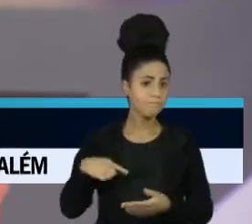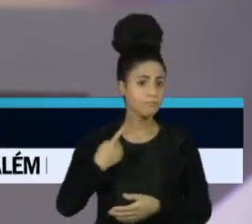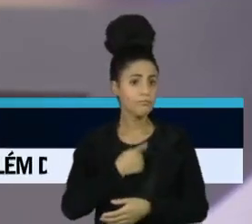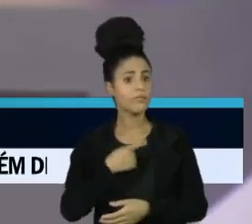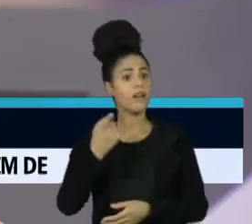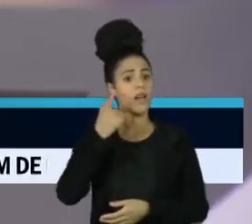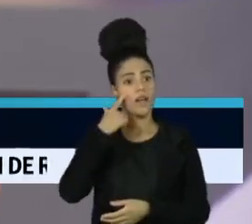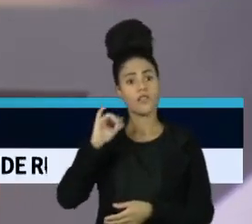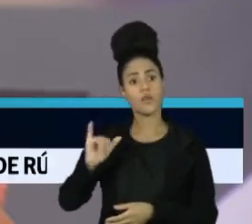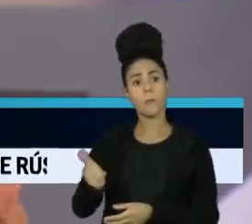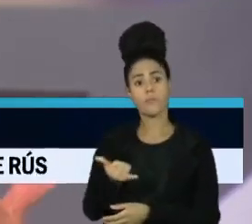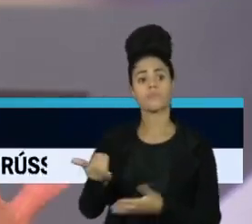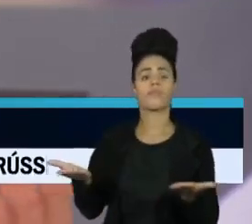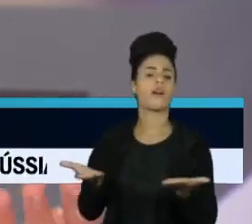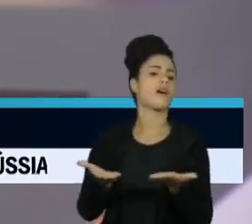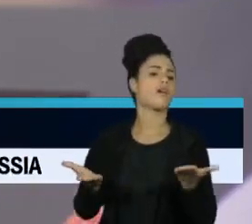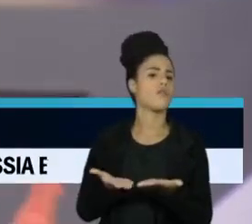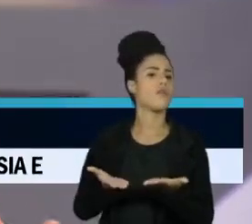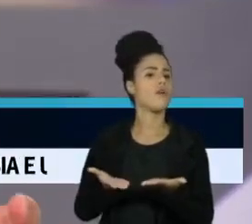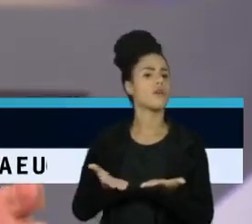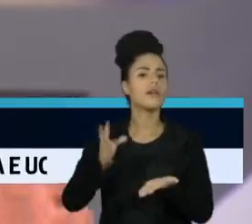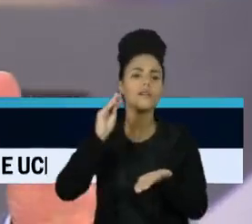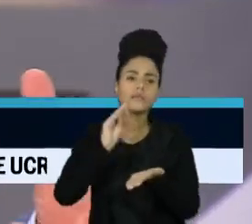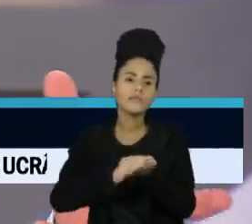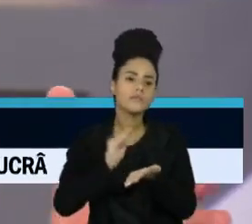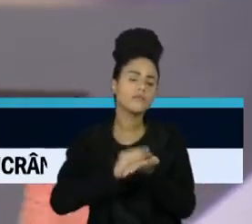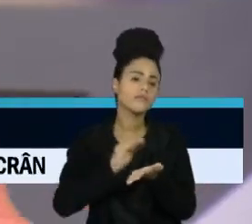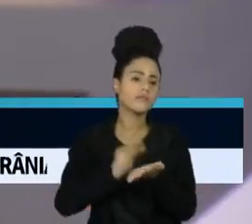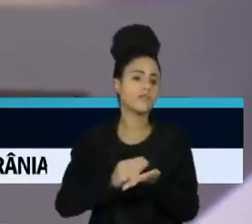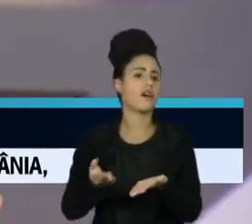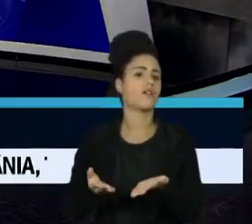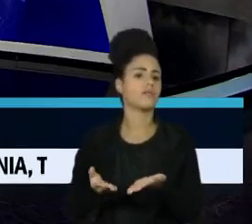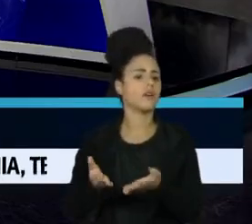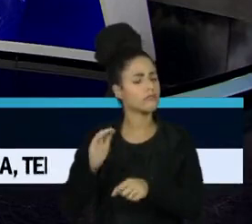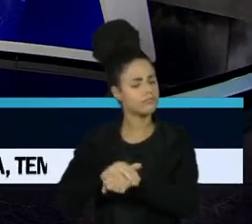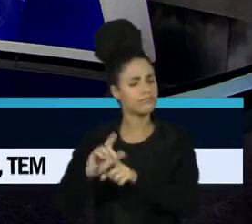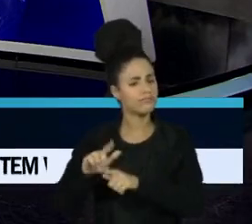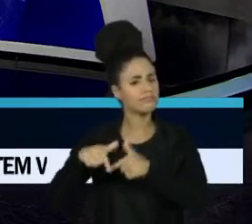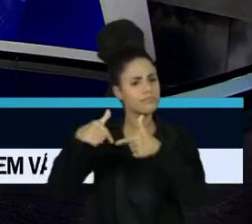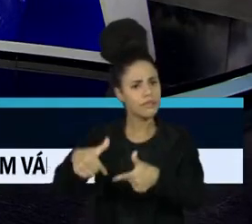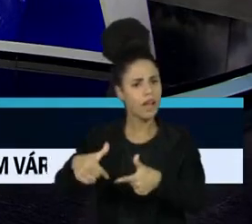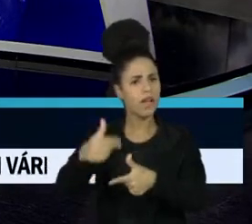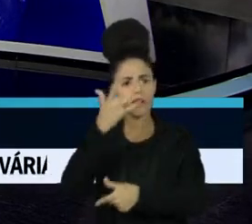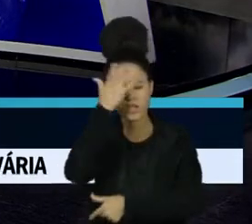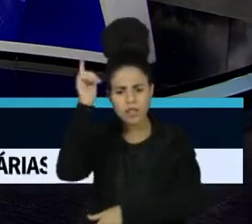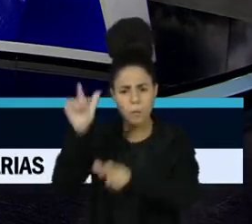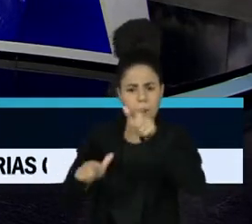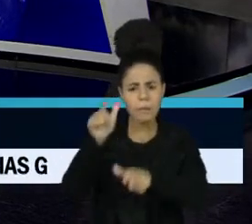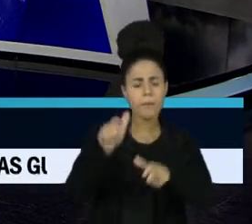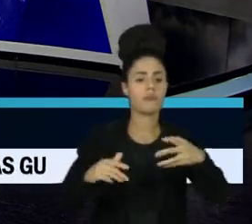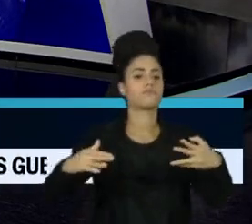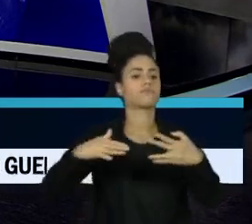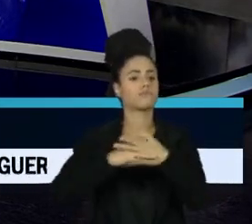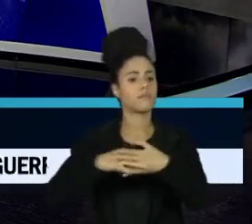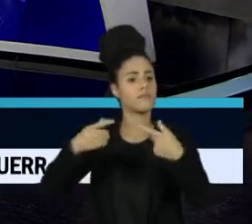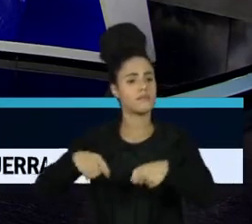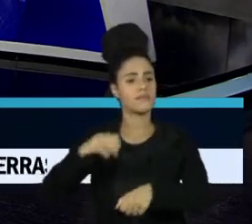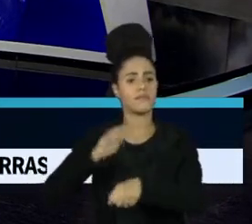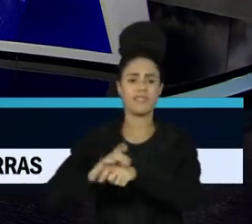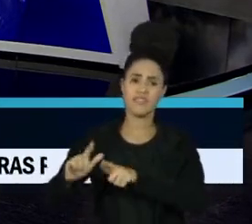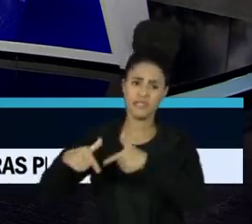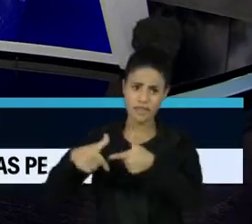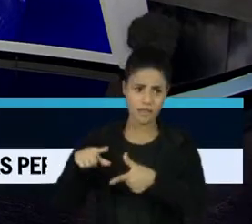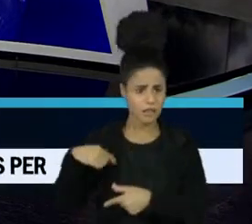que a gente precisa aproveitar isso ah tá faltando competência para a sociedade brasileiro e política pública adequada